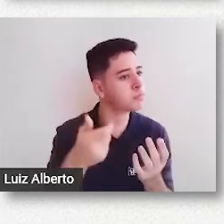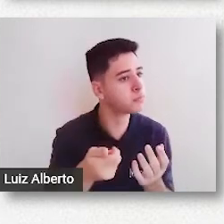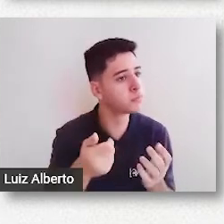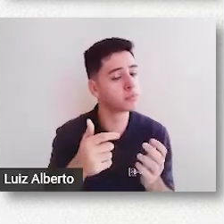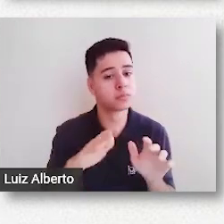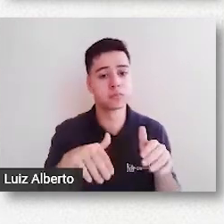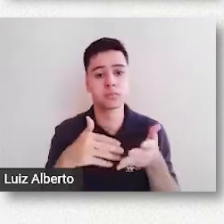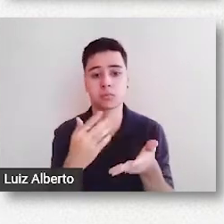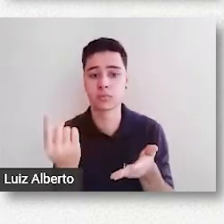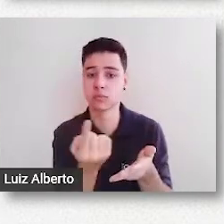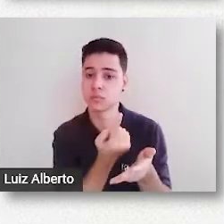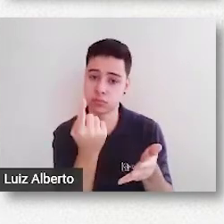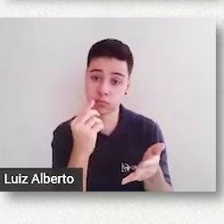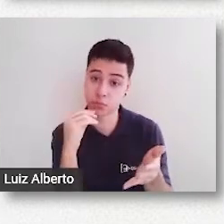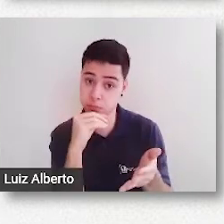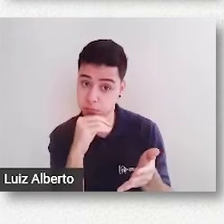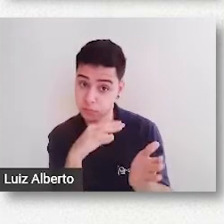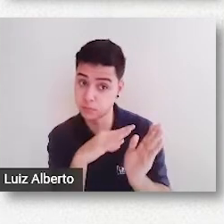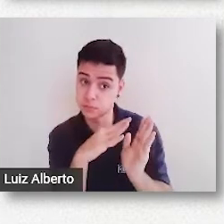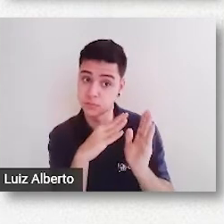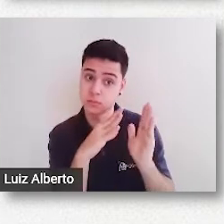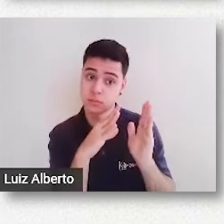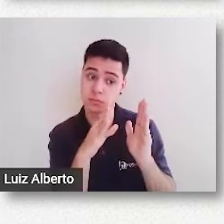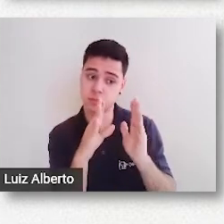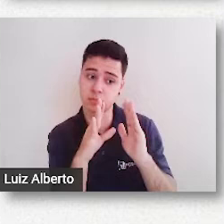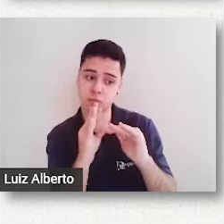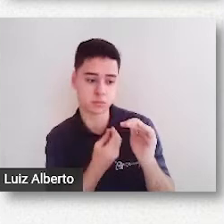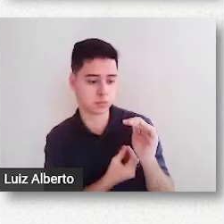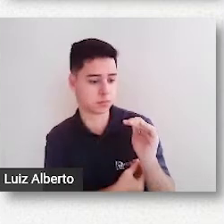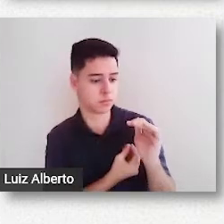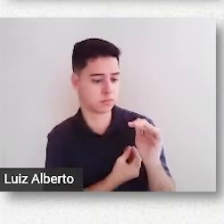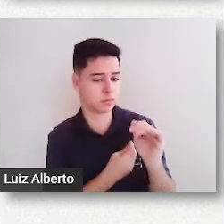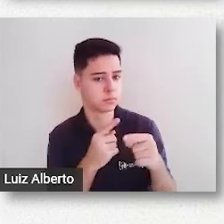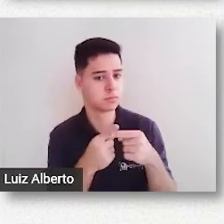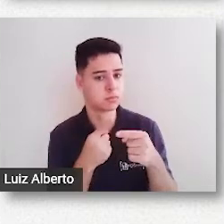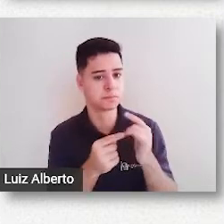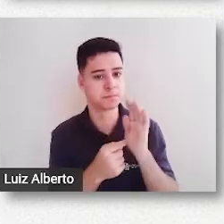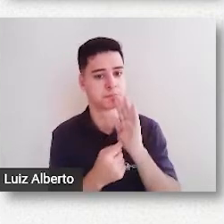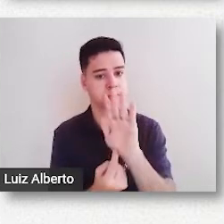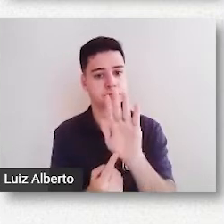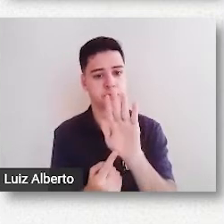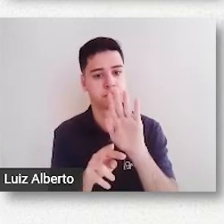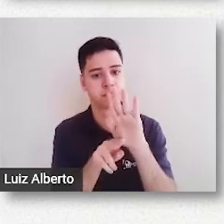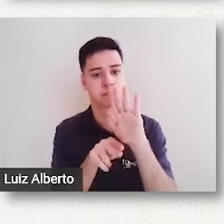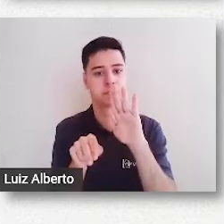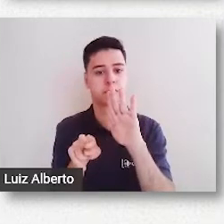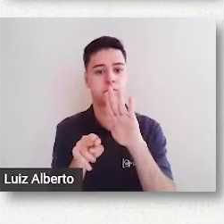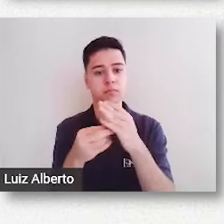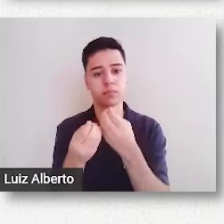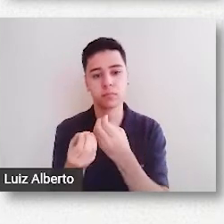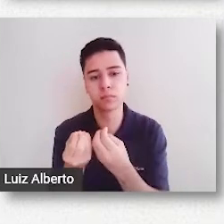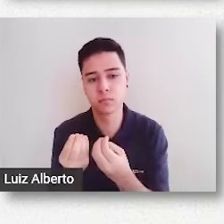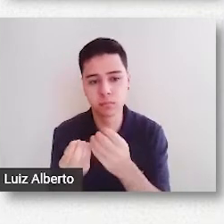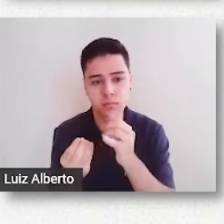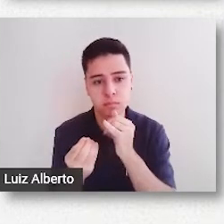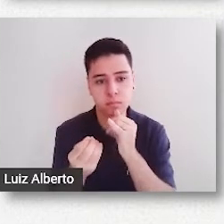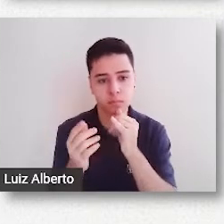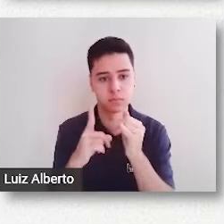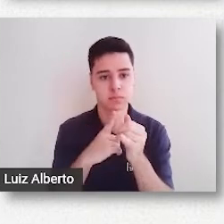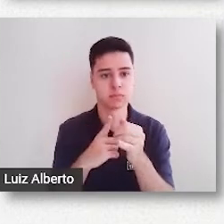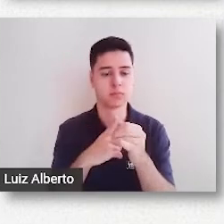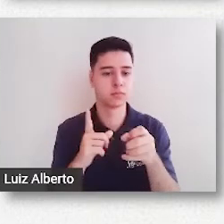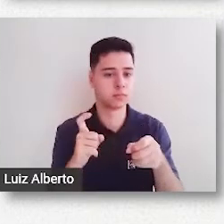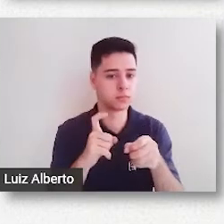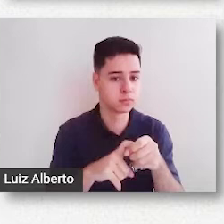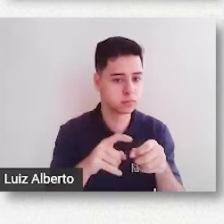no relato da vida dele, por que ele é representado dessa forma, como que ele tinha ligação direta com